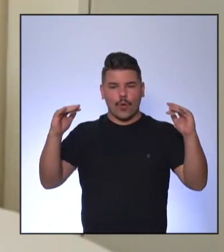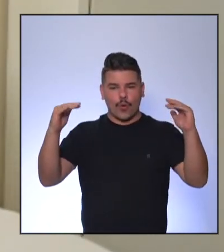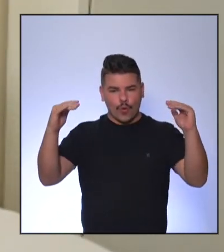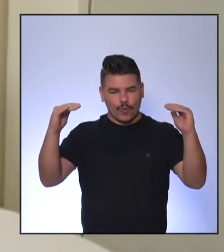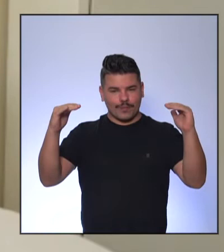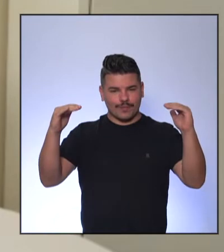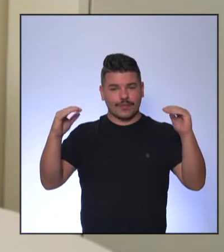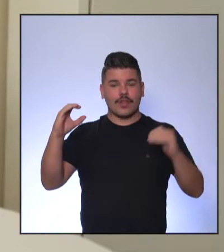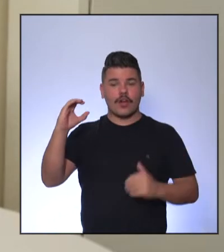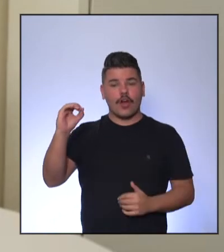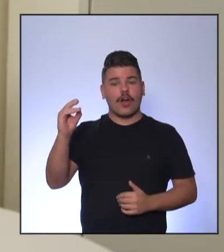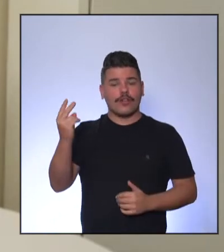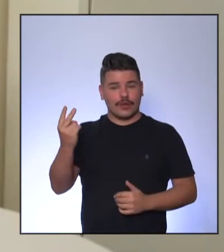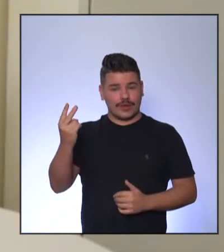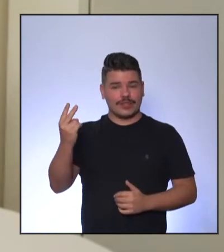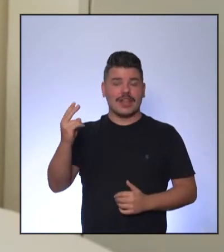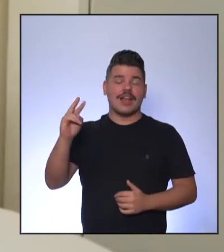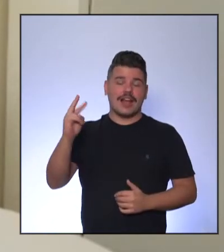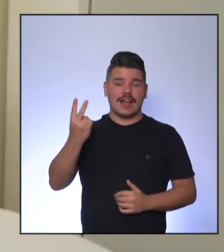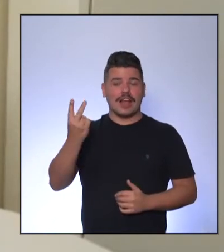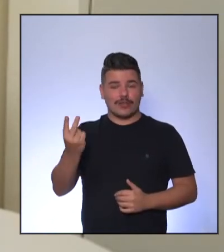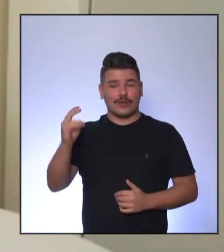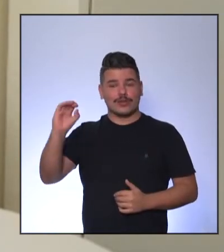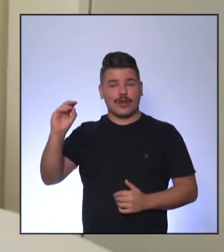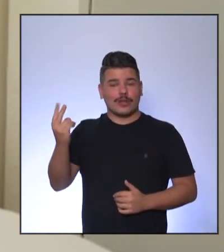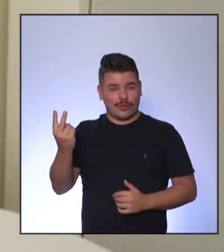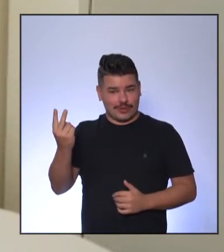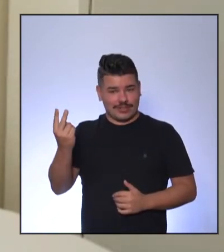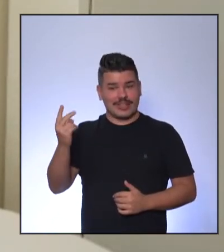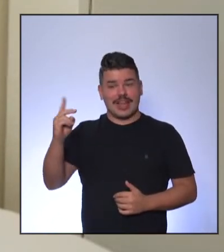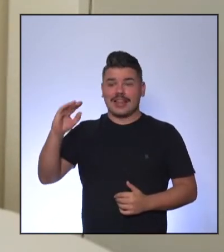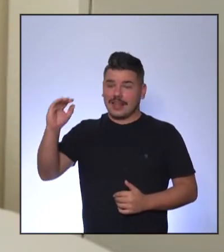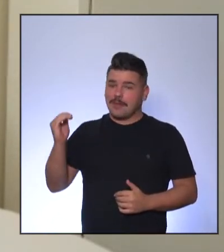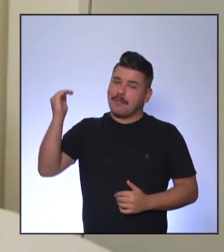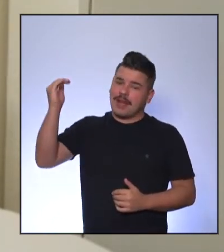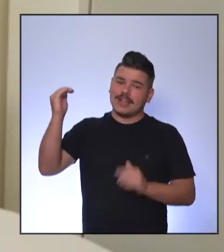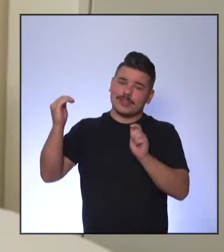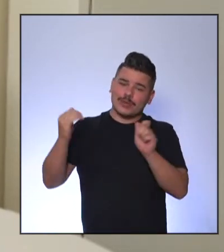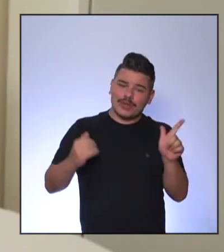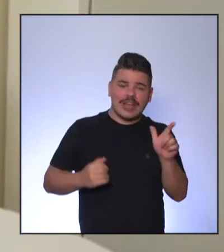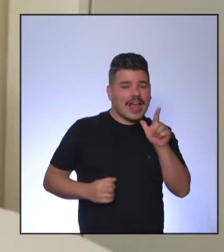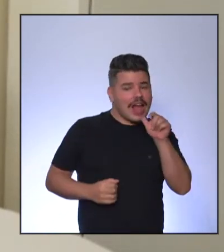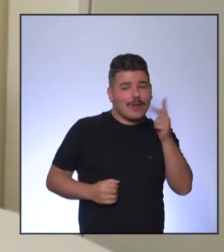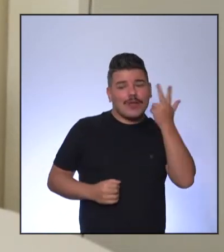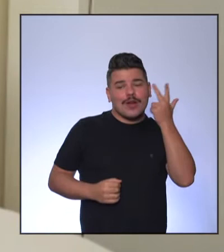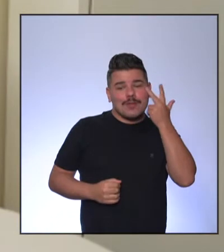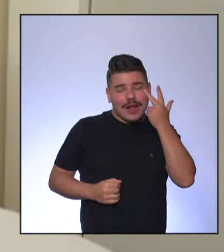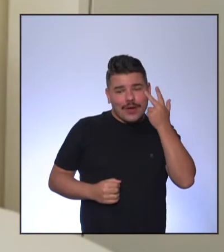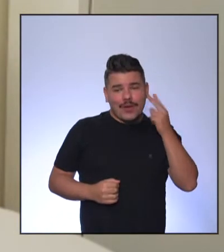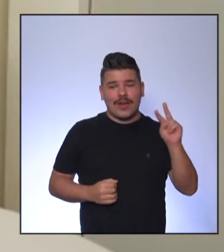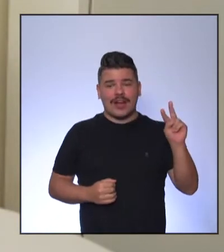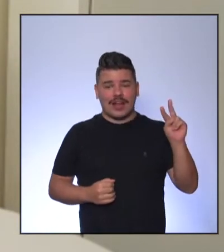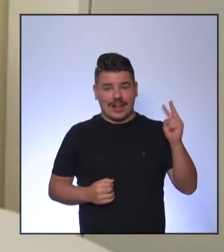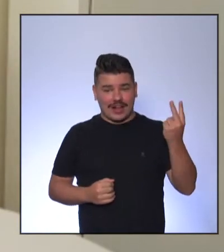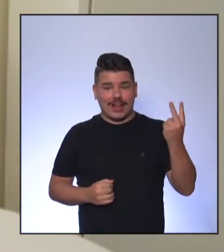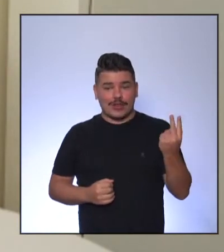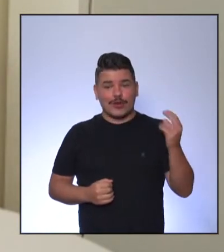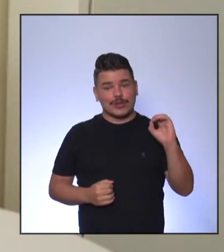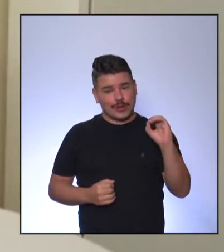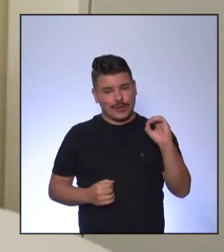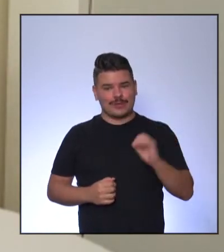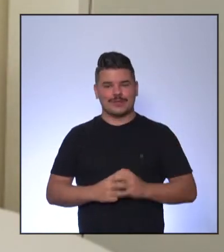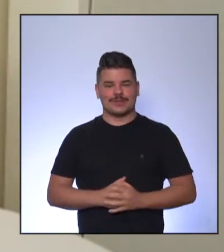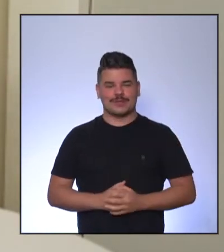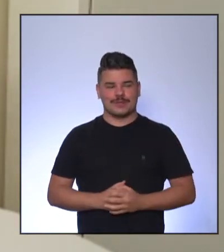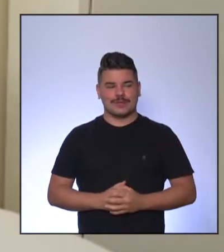água oxigenada? É uma água que ela tem uma quantidade maior de oxigênio do que a água que a gente bebe. Eu vou adicionar